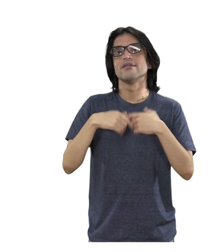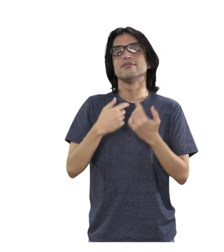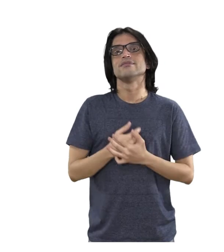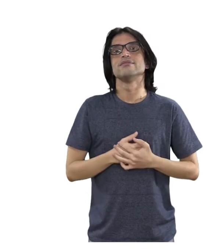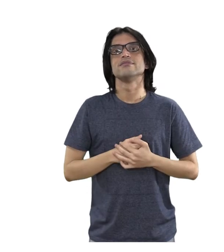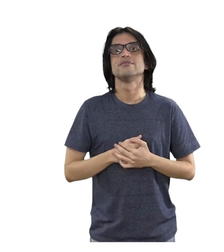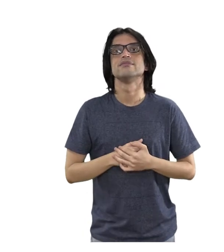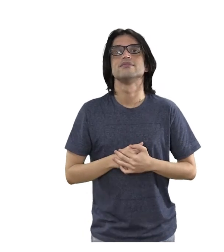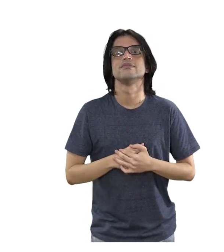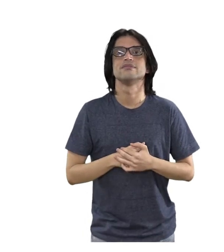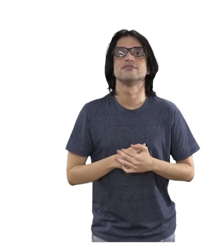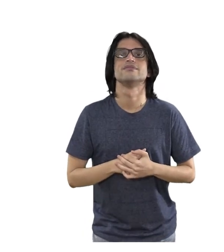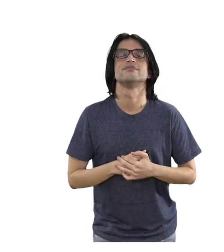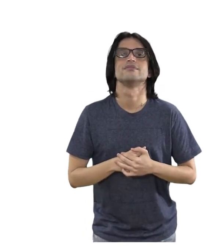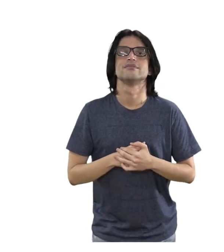um pouquinho das orações